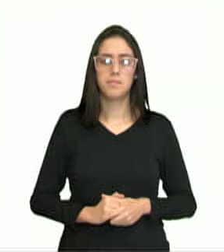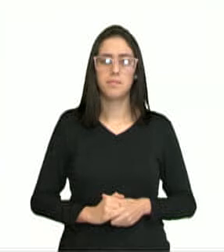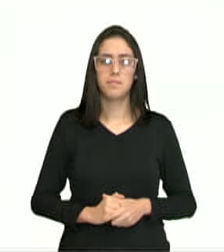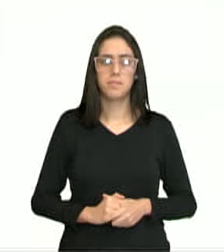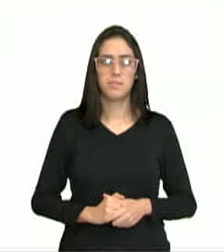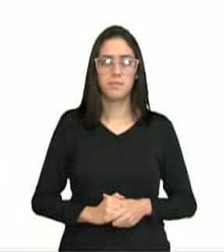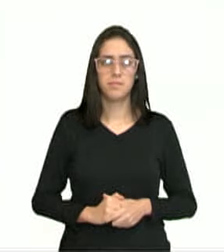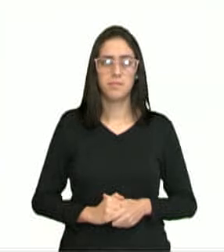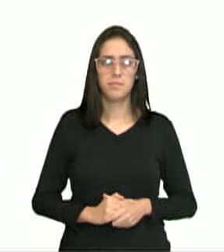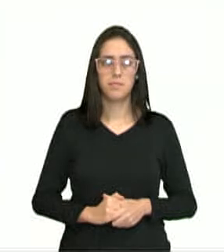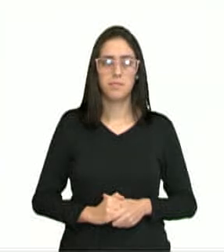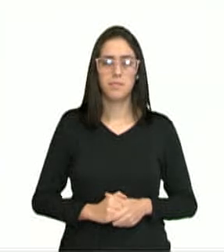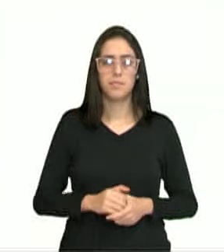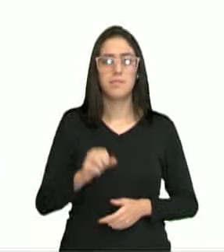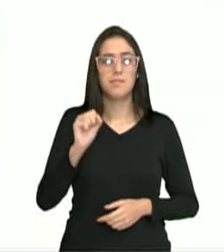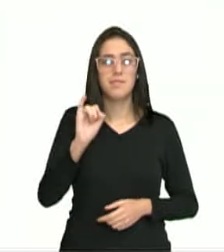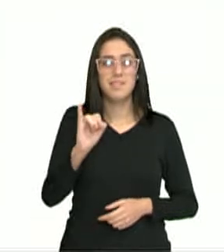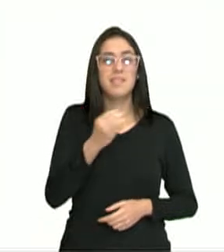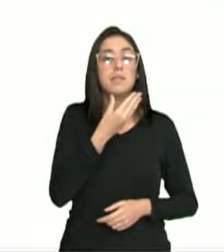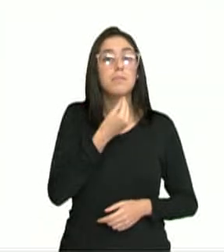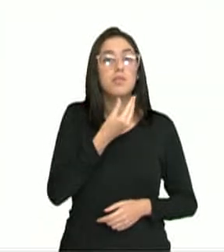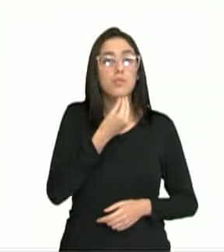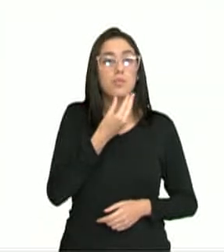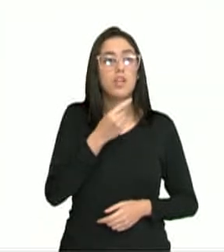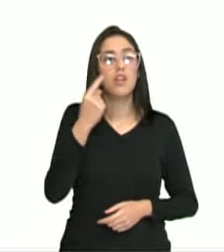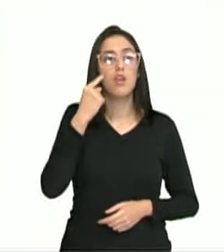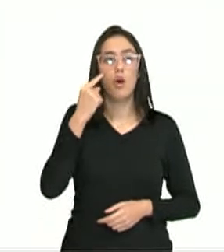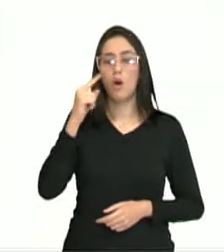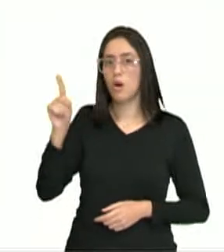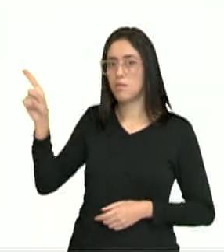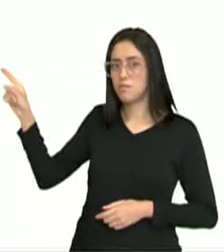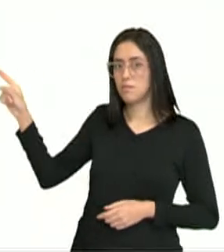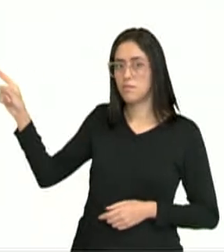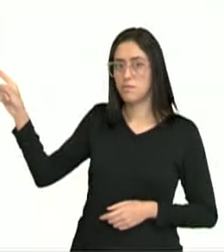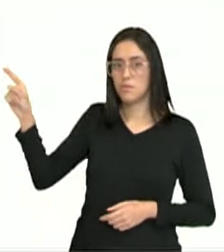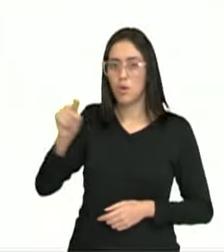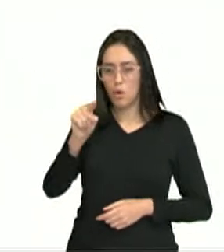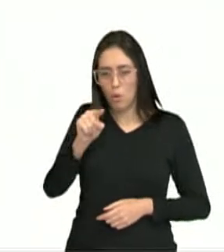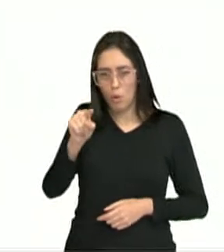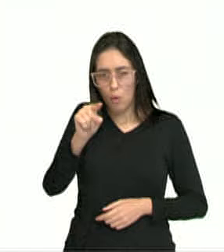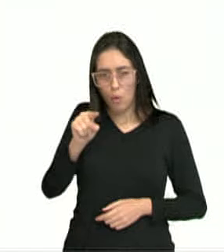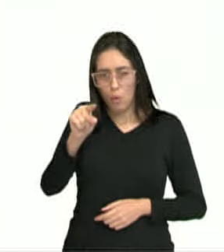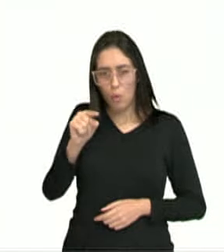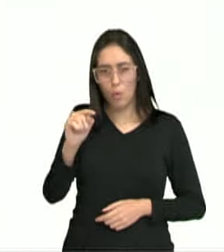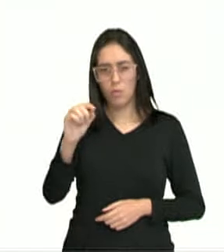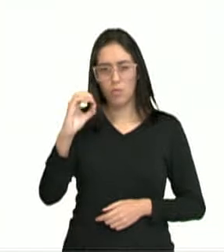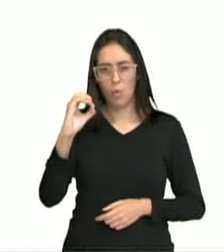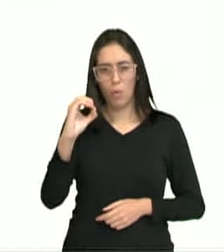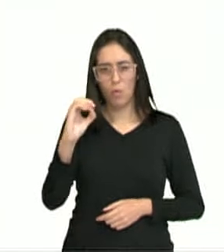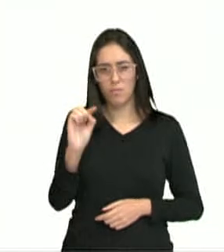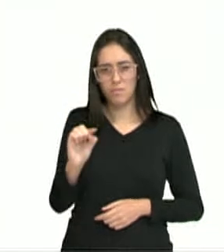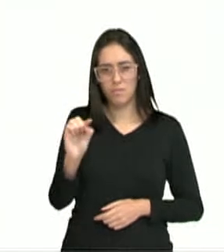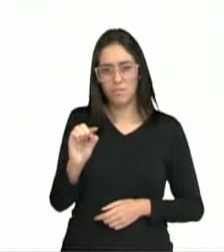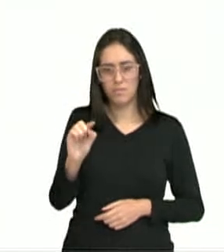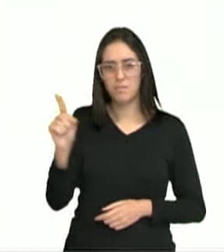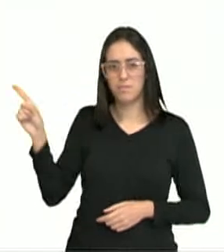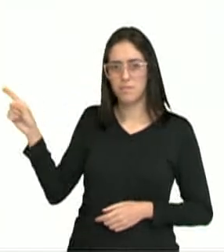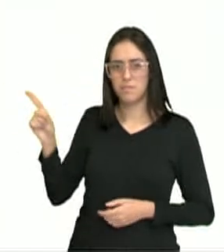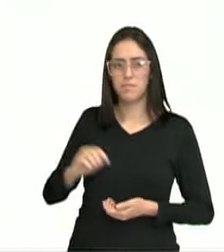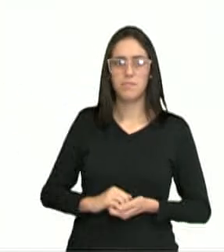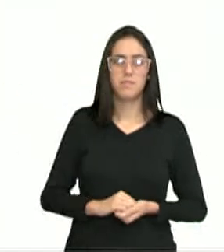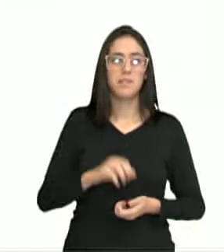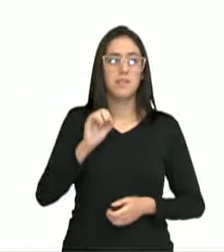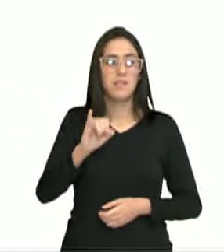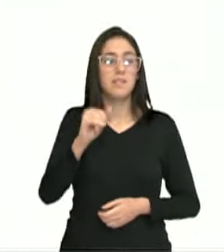añade, olha o símbolo aqui, como se fosse esse O subscrito, né? E para o